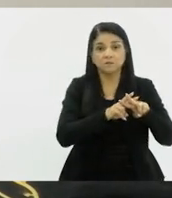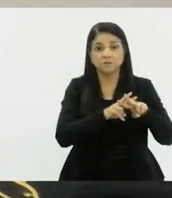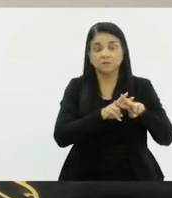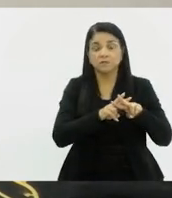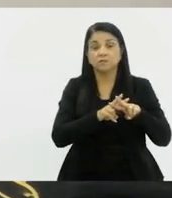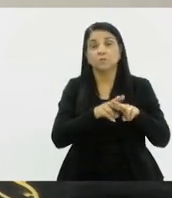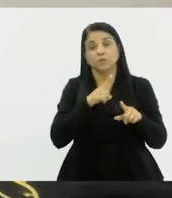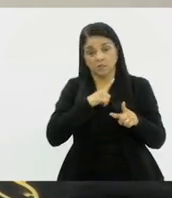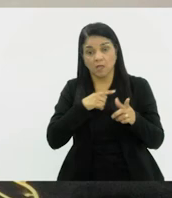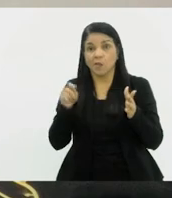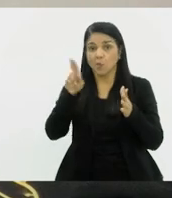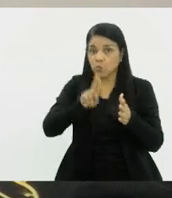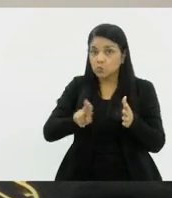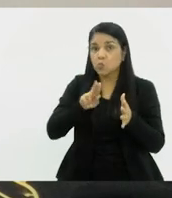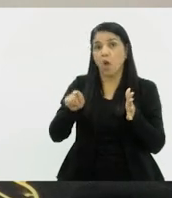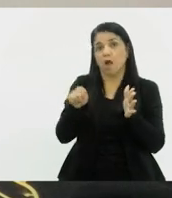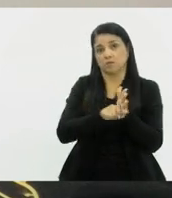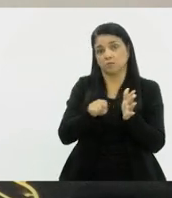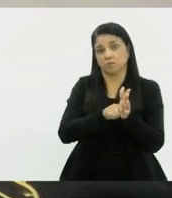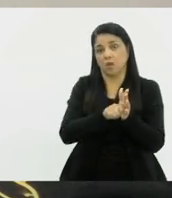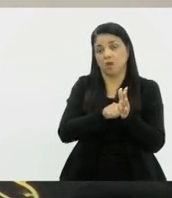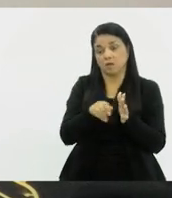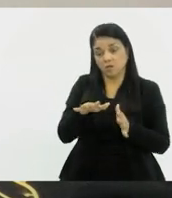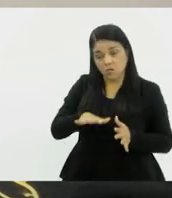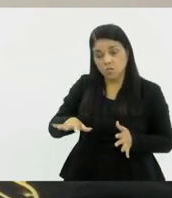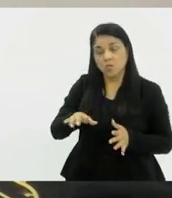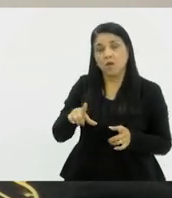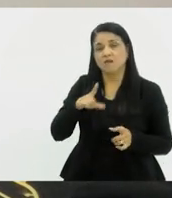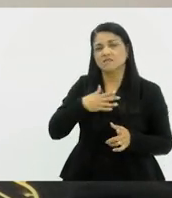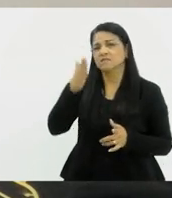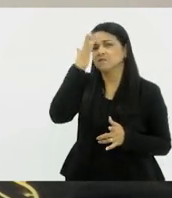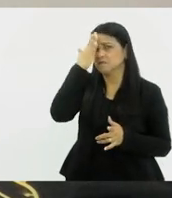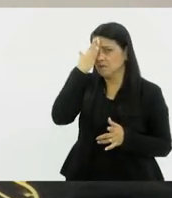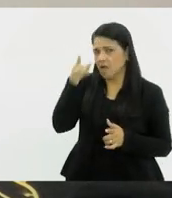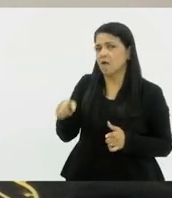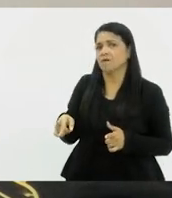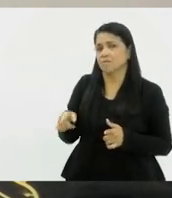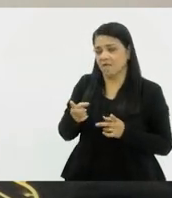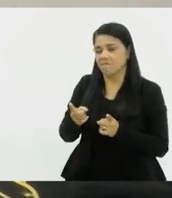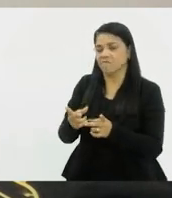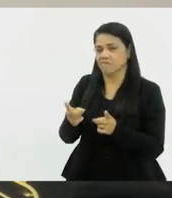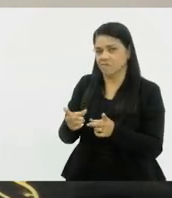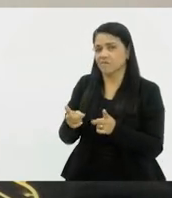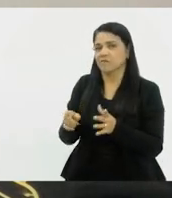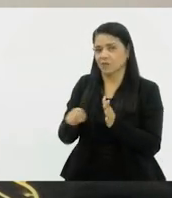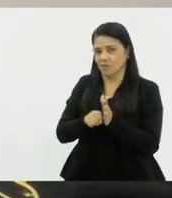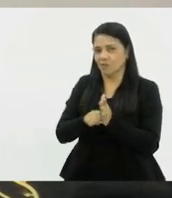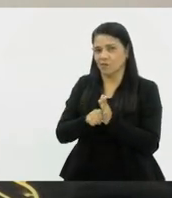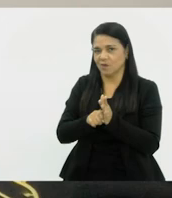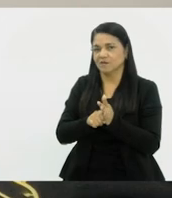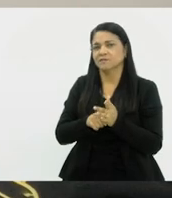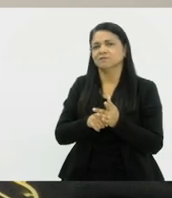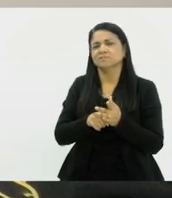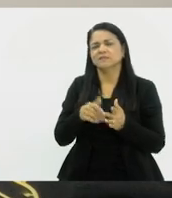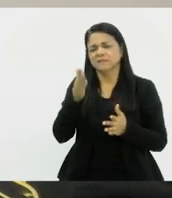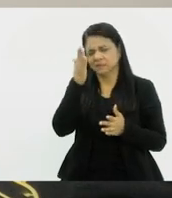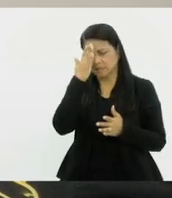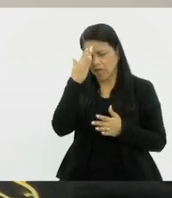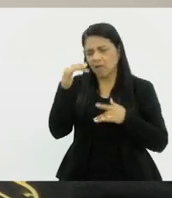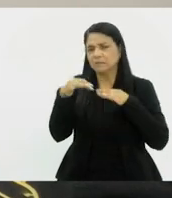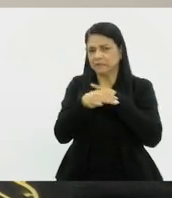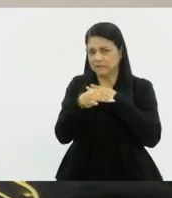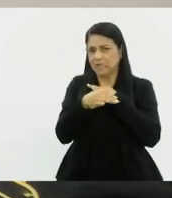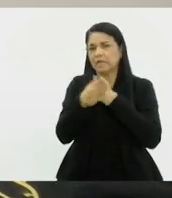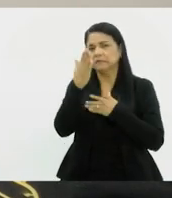usuários né em espaços onde já se sabe que haverá a venda onde inclusive toda a cidade sabe onde se vende porque onde os